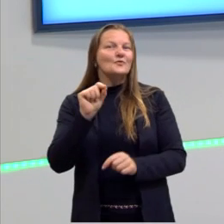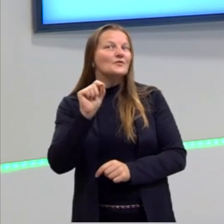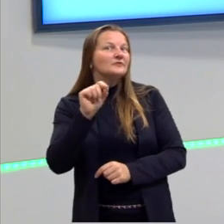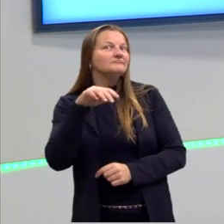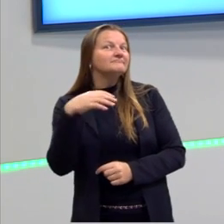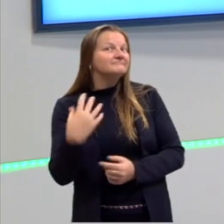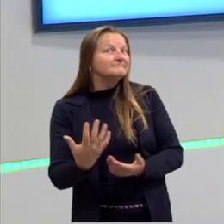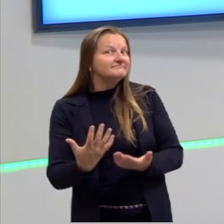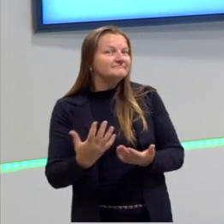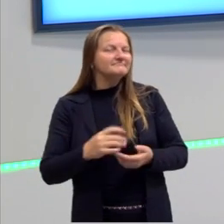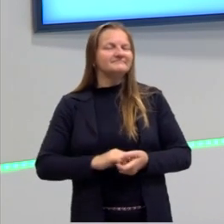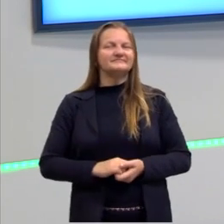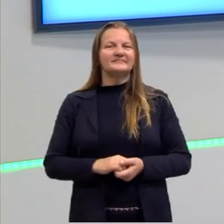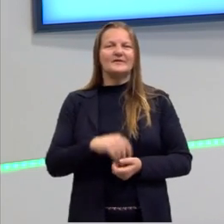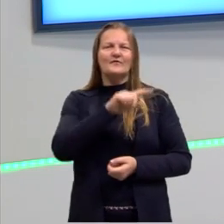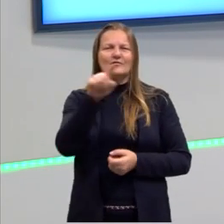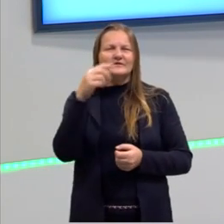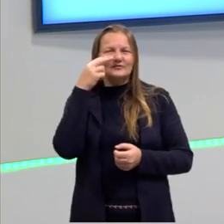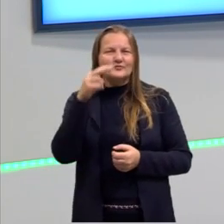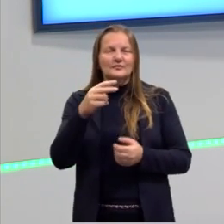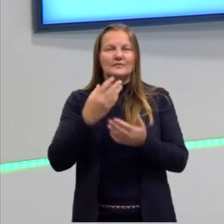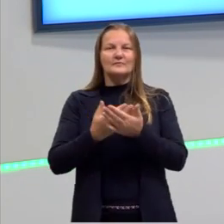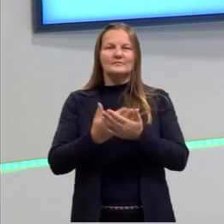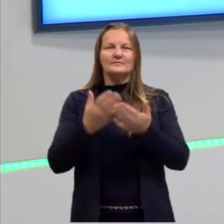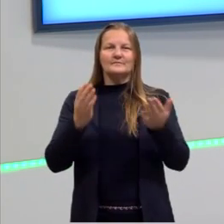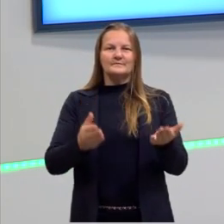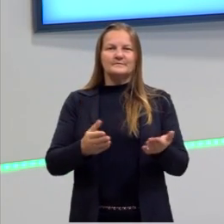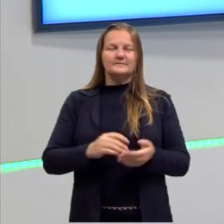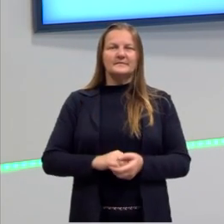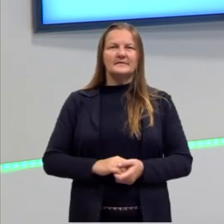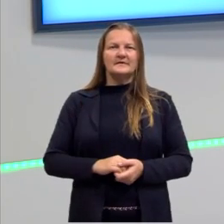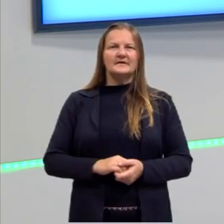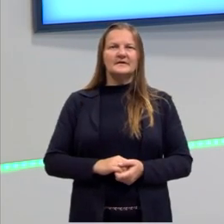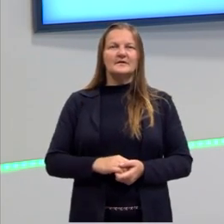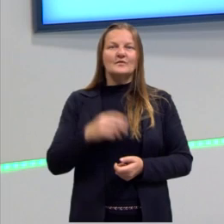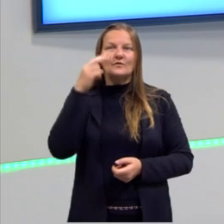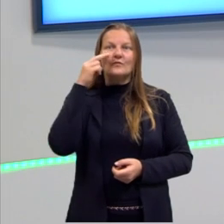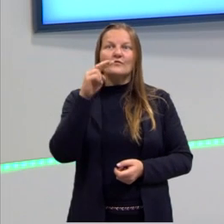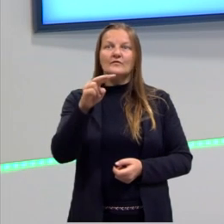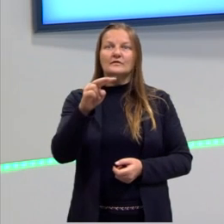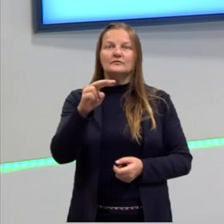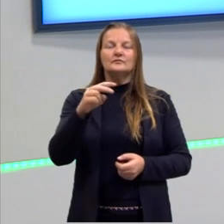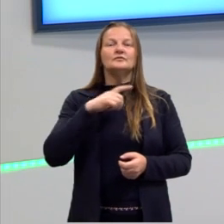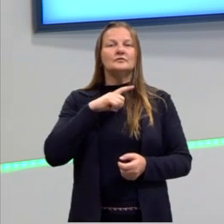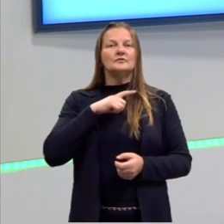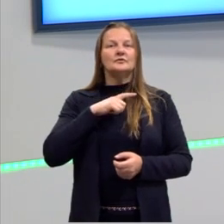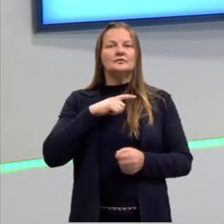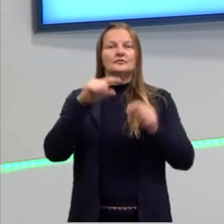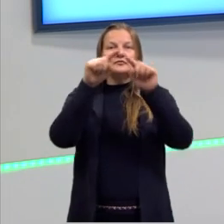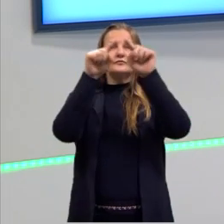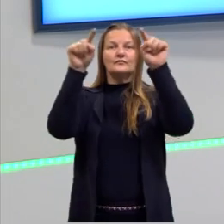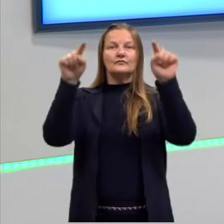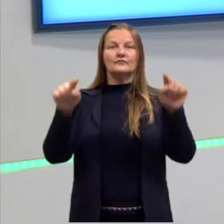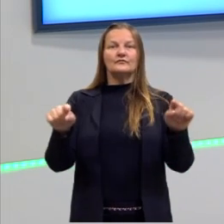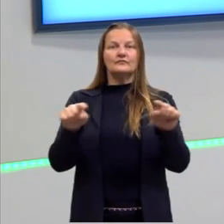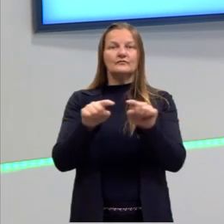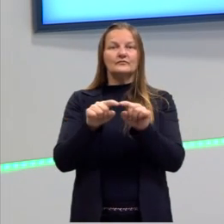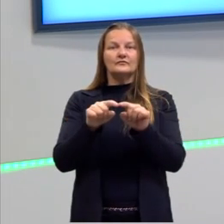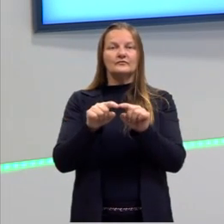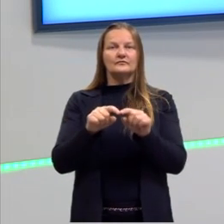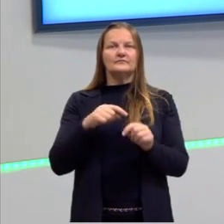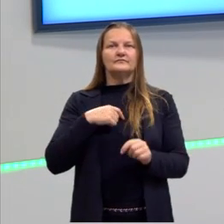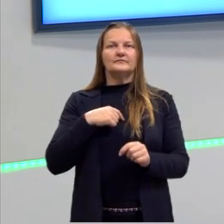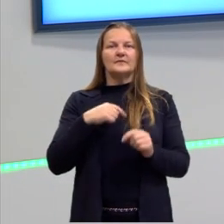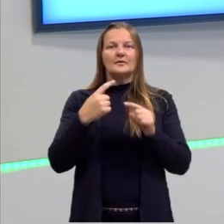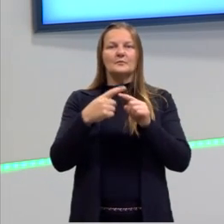aí como vocês estão assistindo agora essa aula Vocês estão vendo essa aula através de um formato ali de um